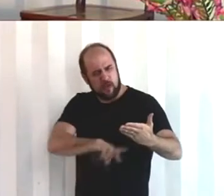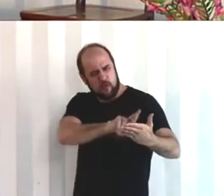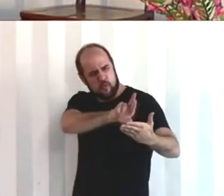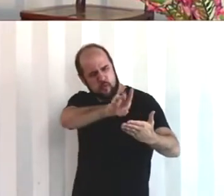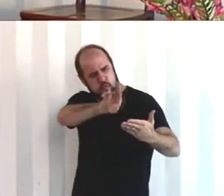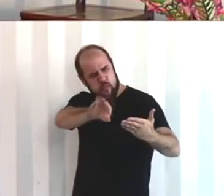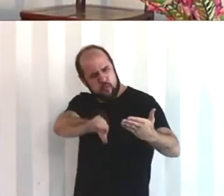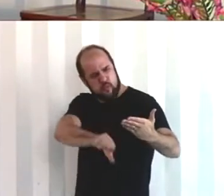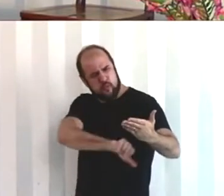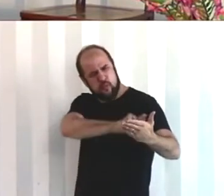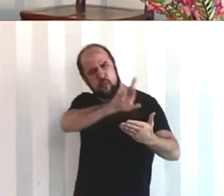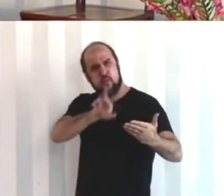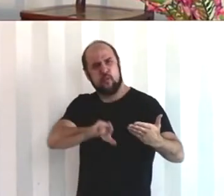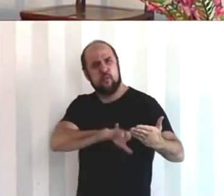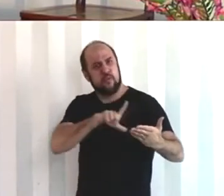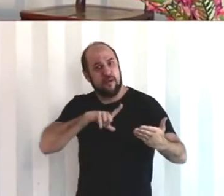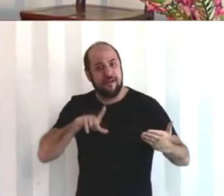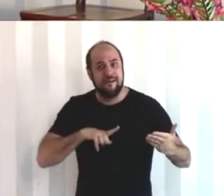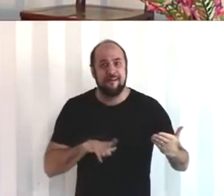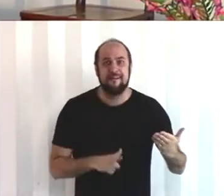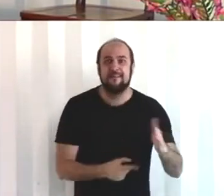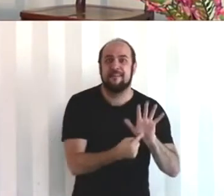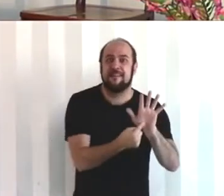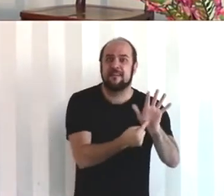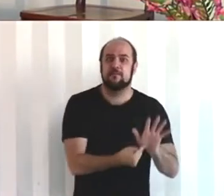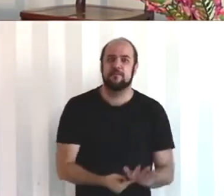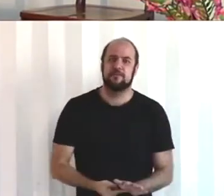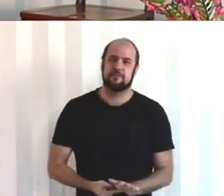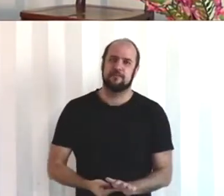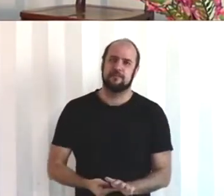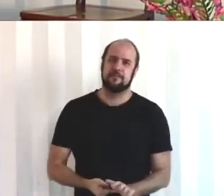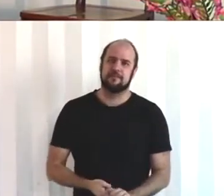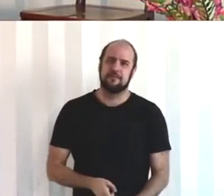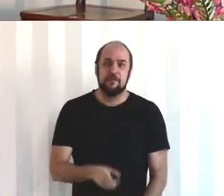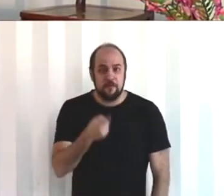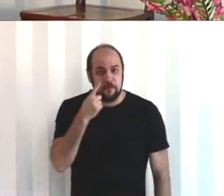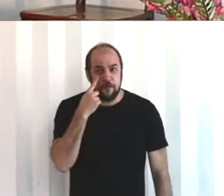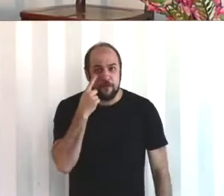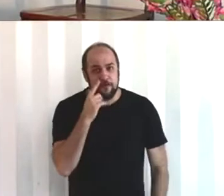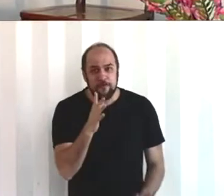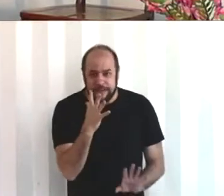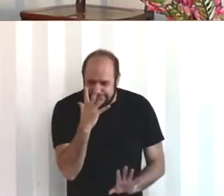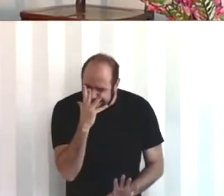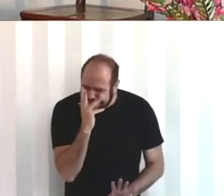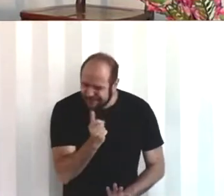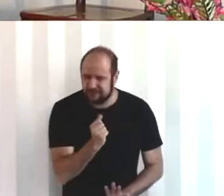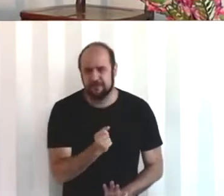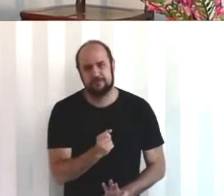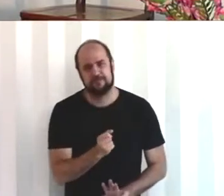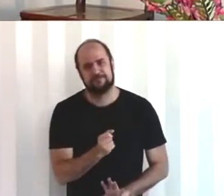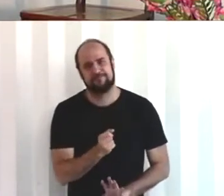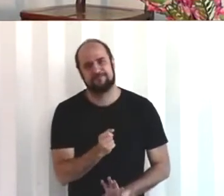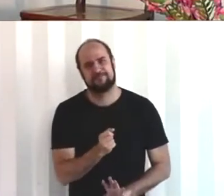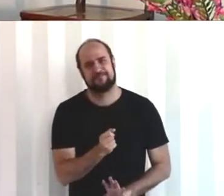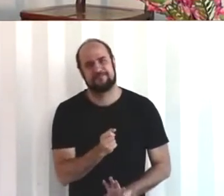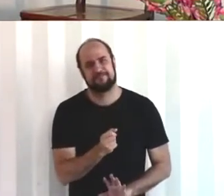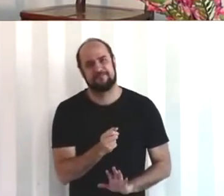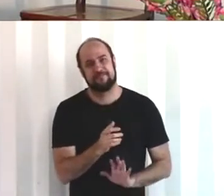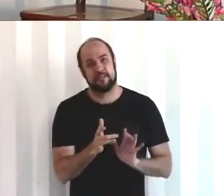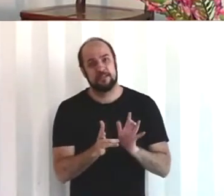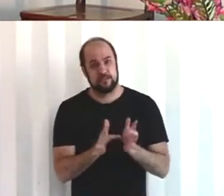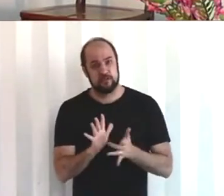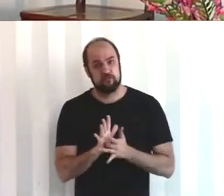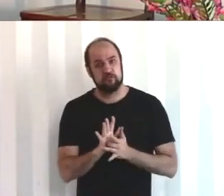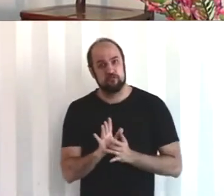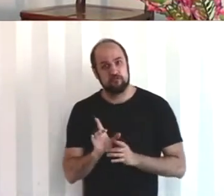lembrar, além desses dois textos que me refiro ao templo. Mas olha que coisa linda. Jesus, quando foi levado pelos discípulos, numa